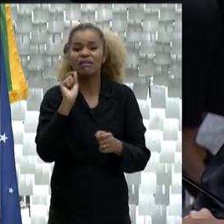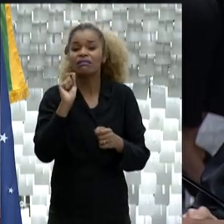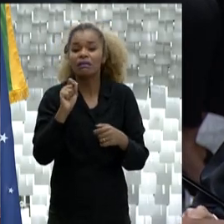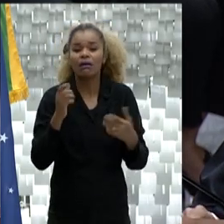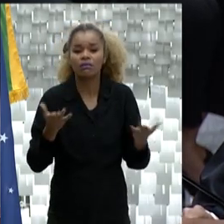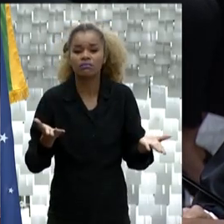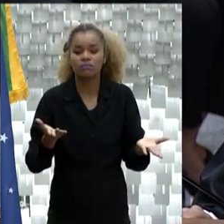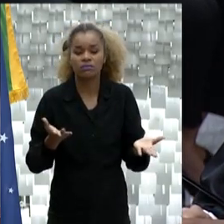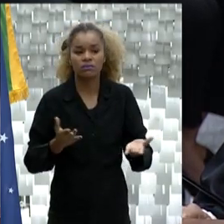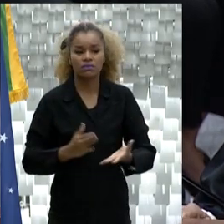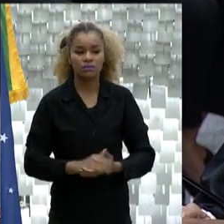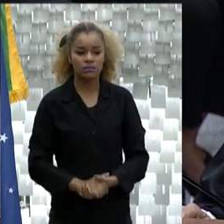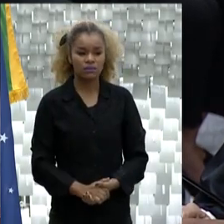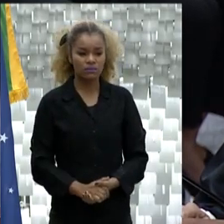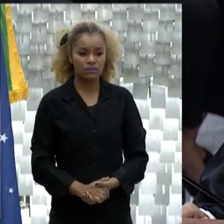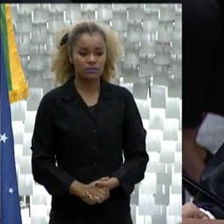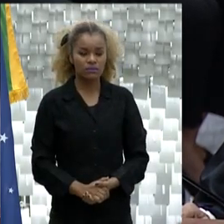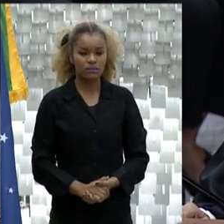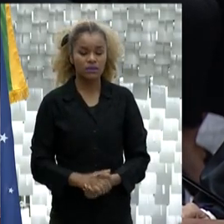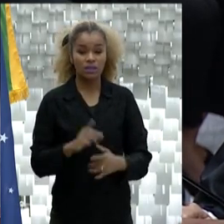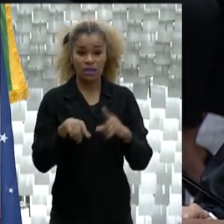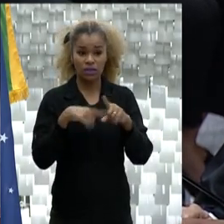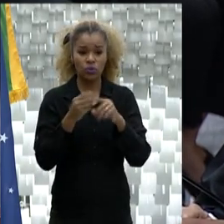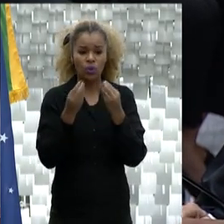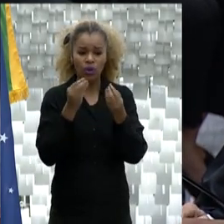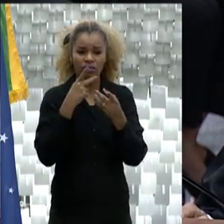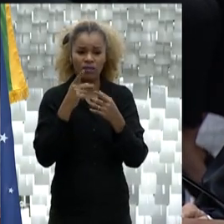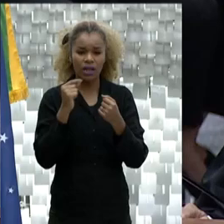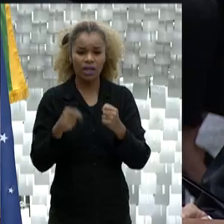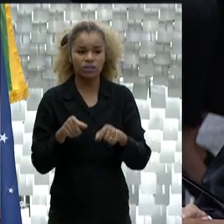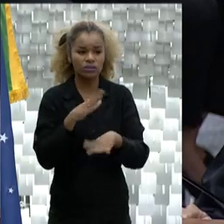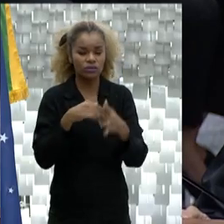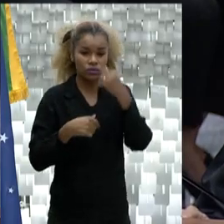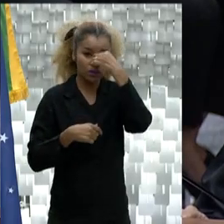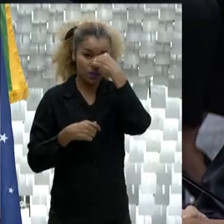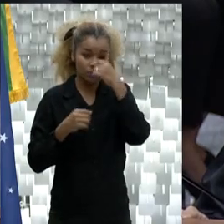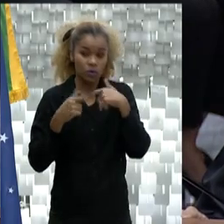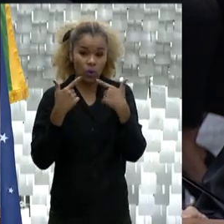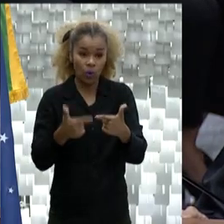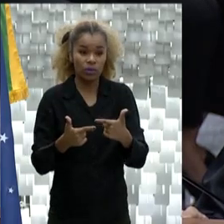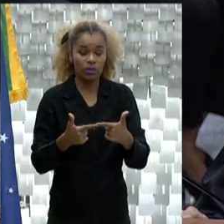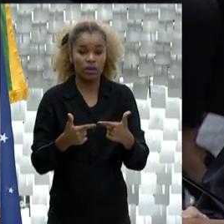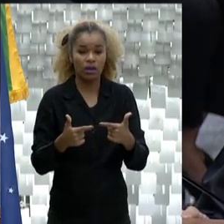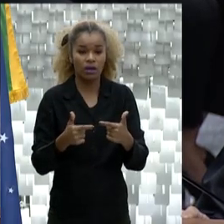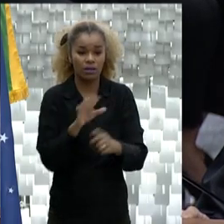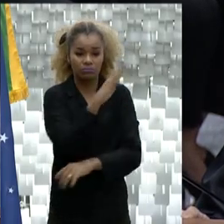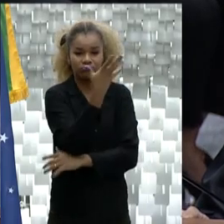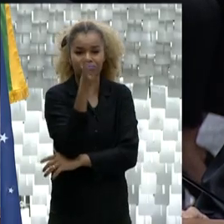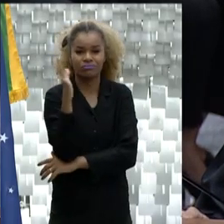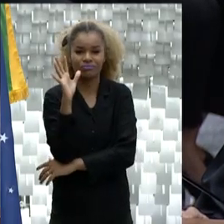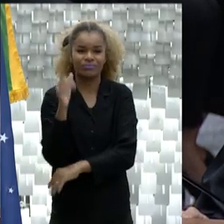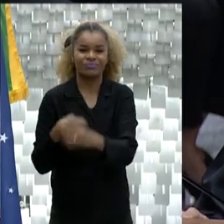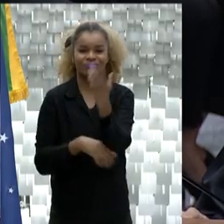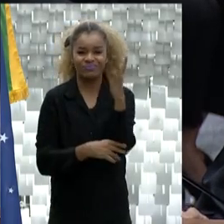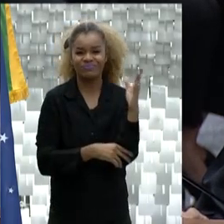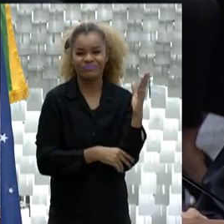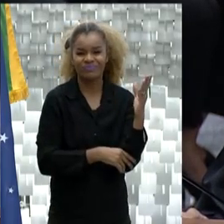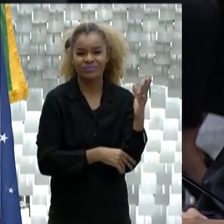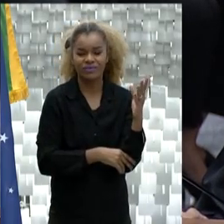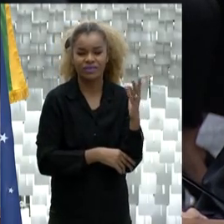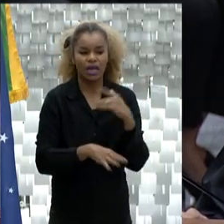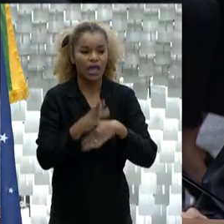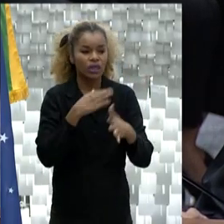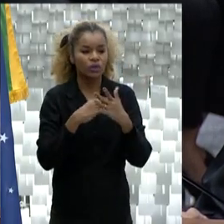Indago, que dizer ainda dos crimes contra o meio ambiente? As ações em prol